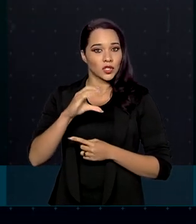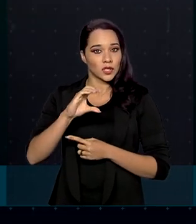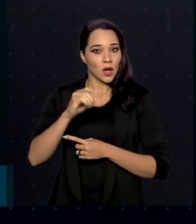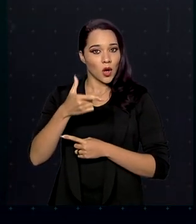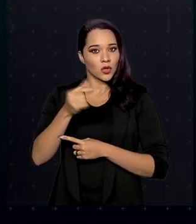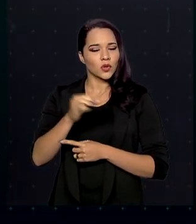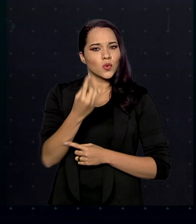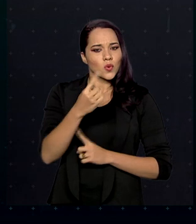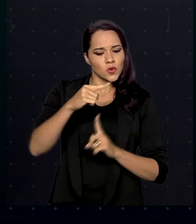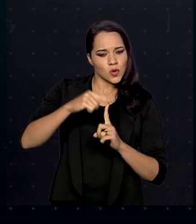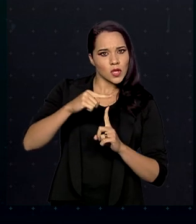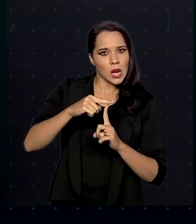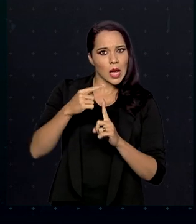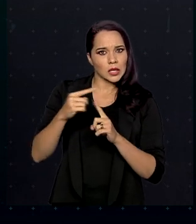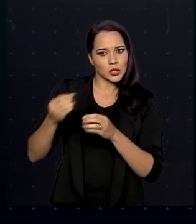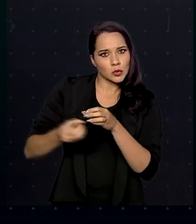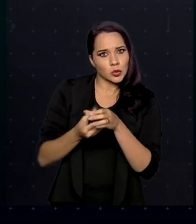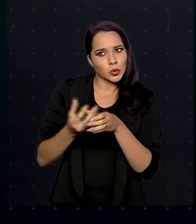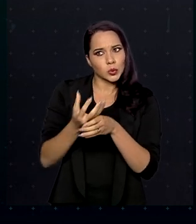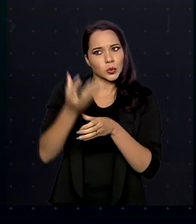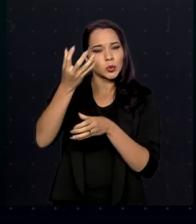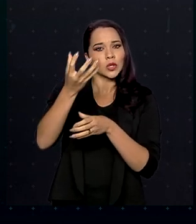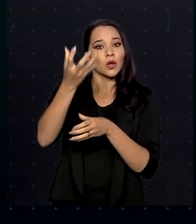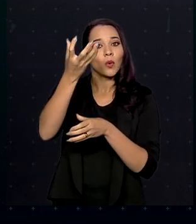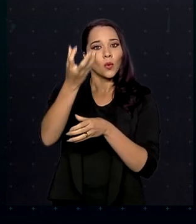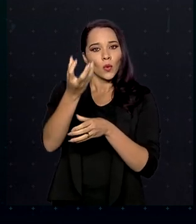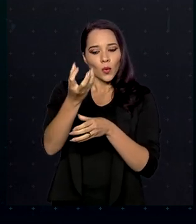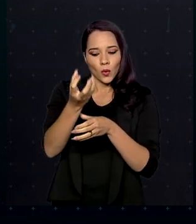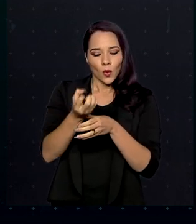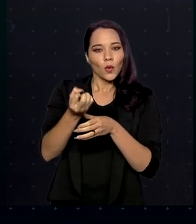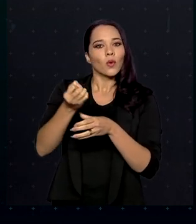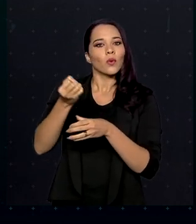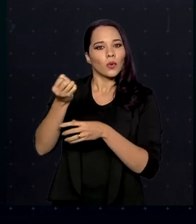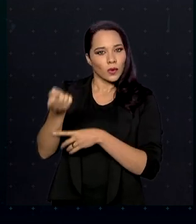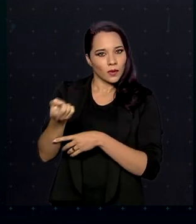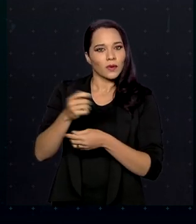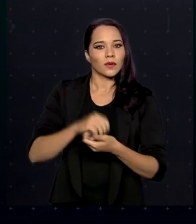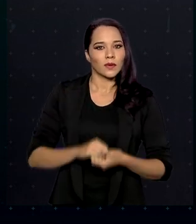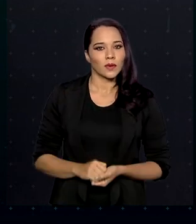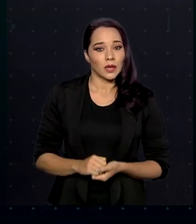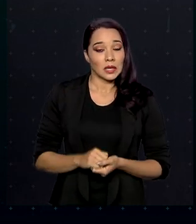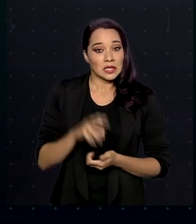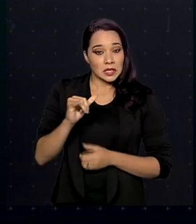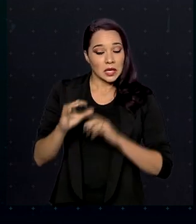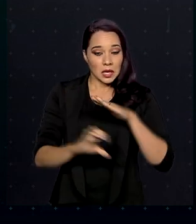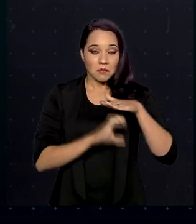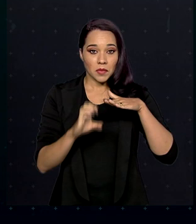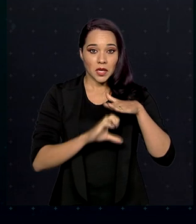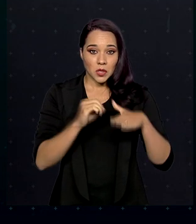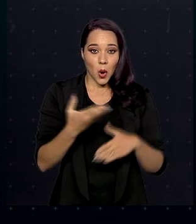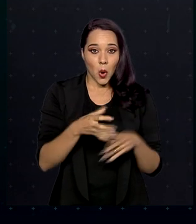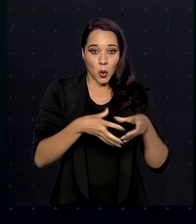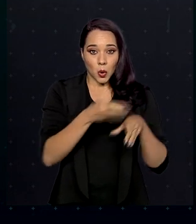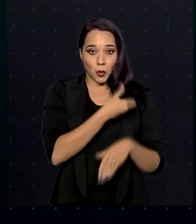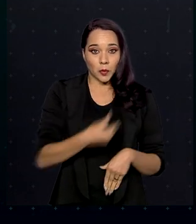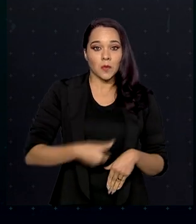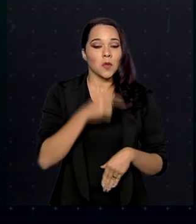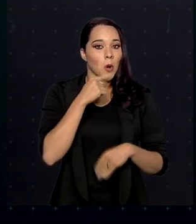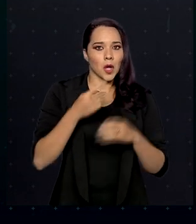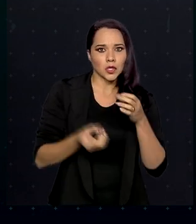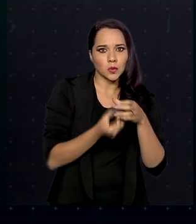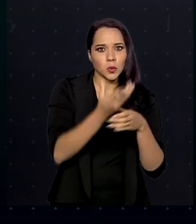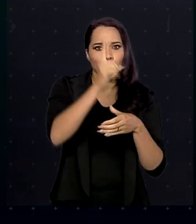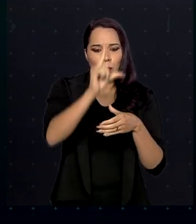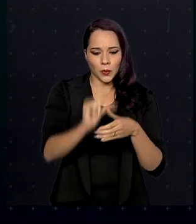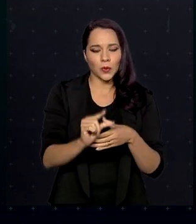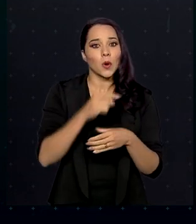uma tonelada de gás carbônico que deixou de ser emitida na atmosfera. Quando uma empresa ou órgão público não consegue reduzir as